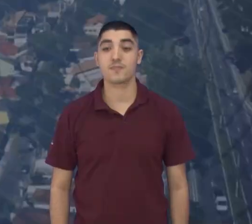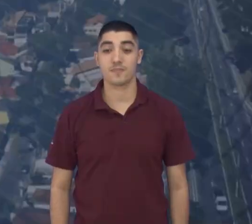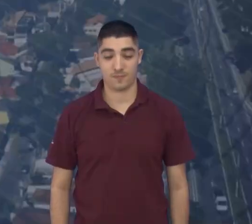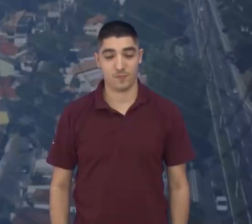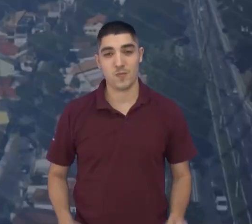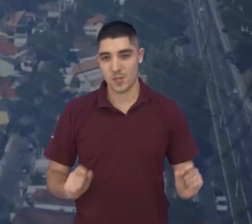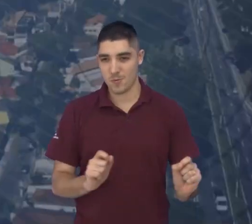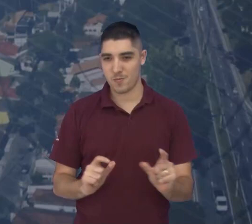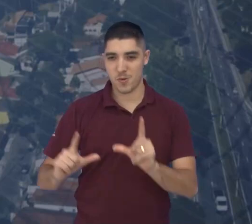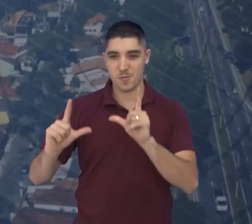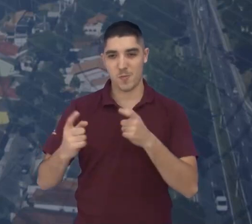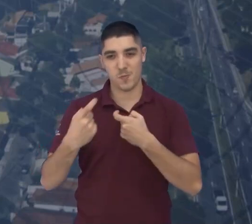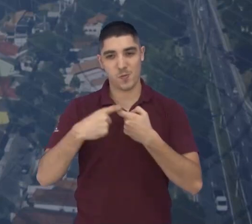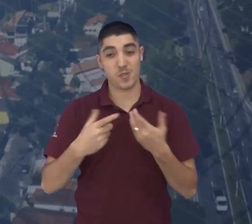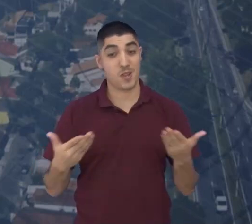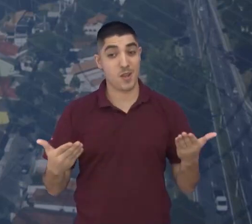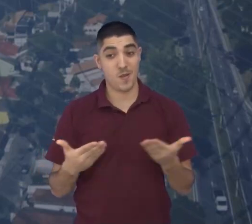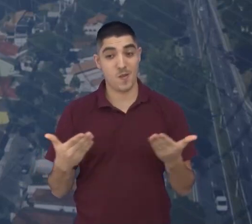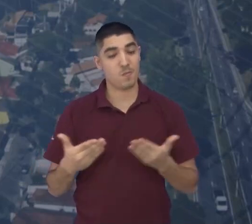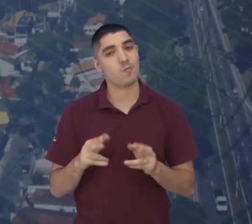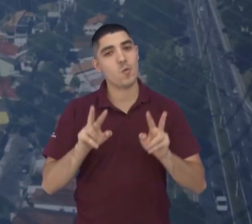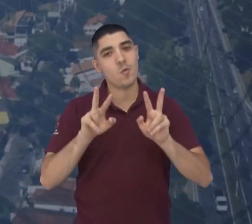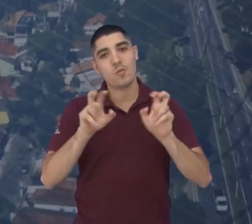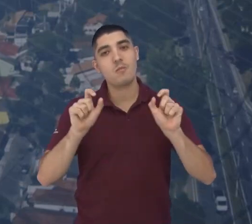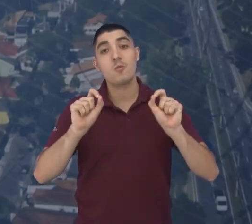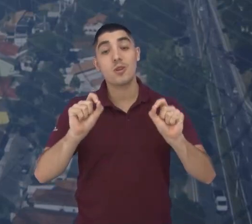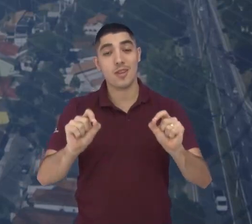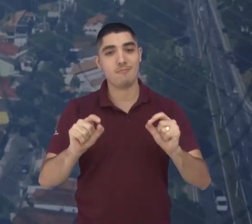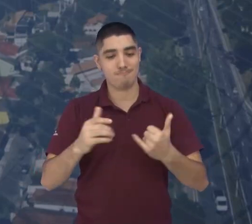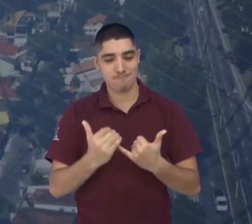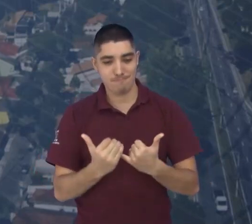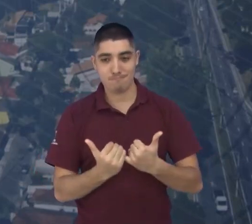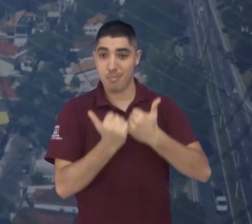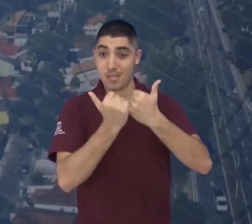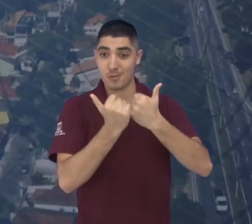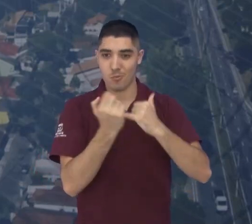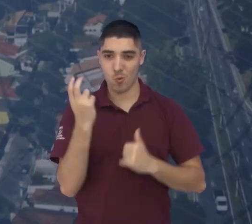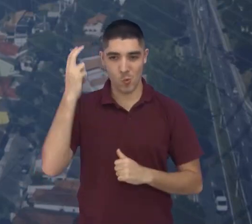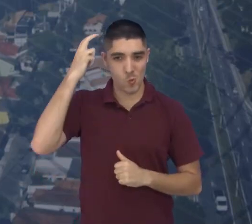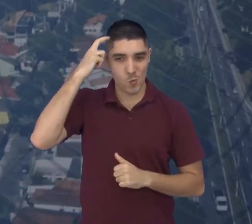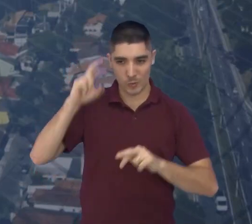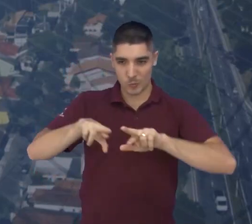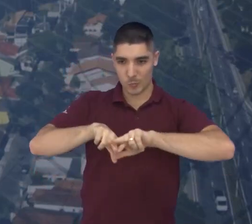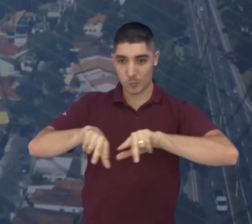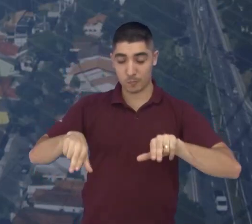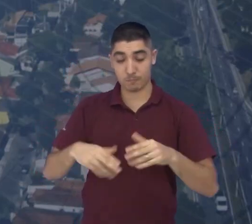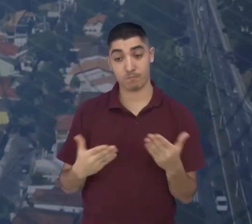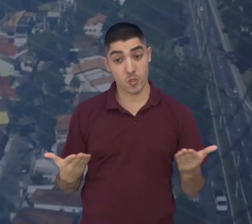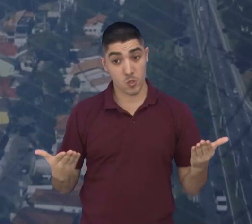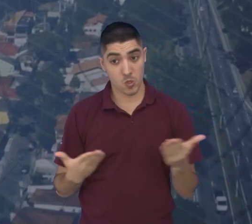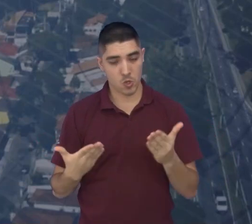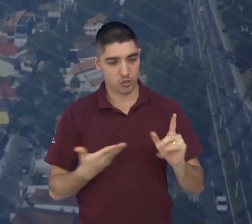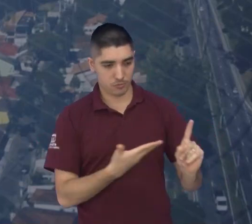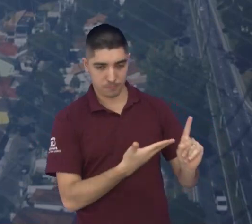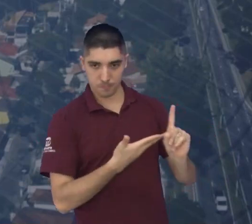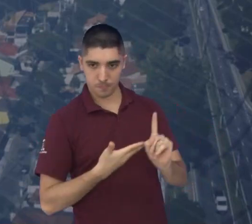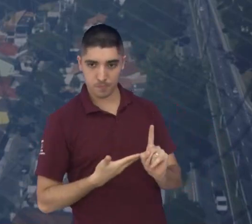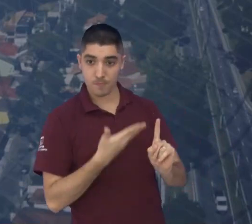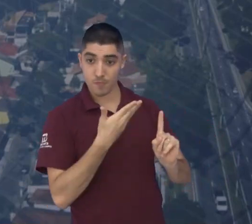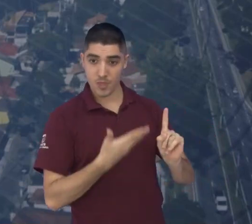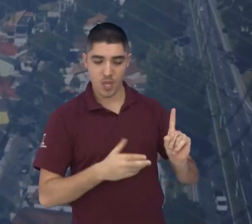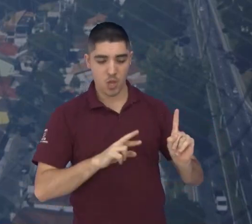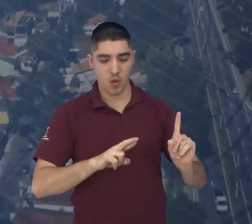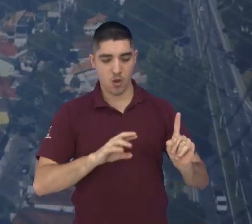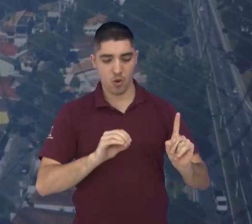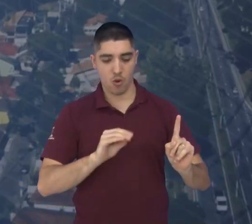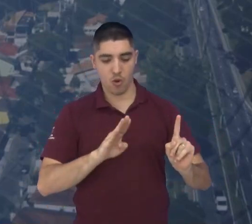Estamos de volta com Diálogos. Hoje estamos falando sobre patrimônios culturais e eu estou recebendo aqui no estúdio o Robson